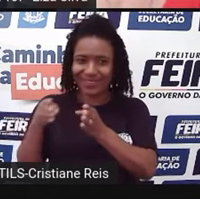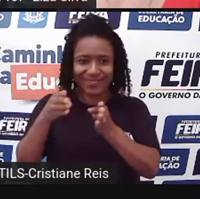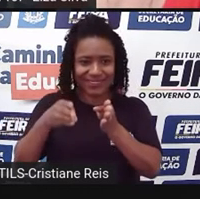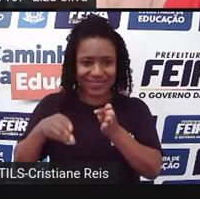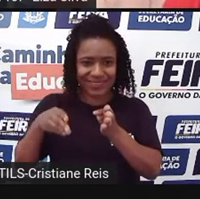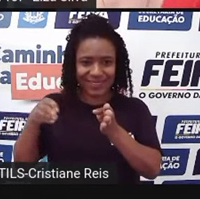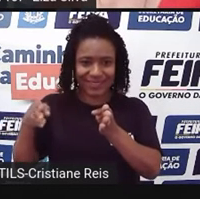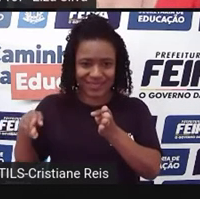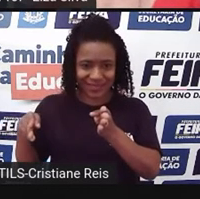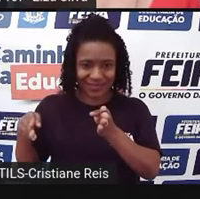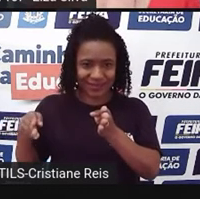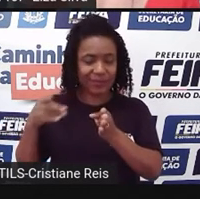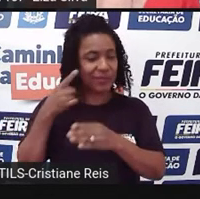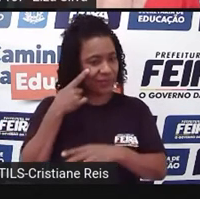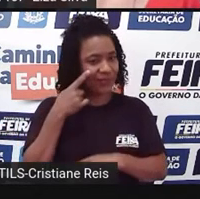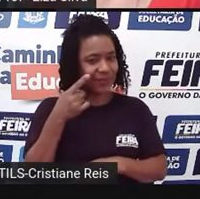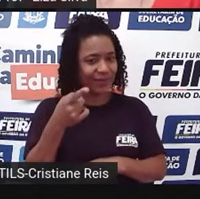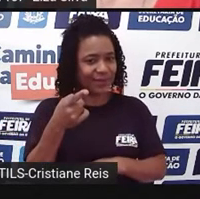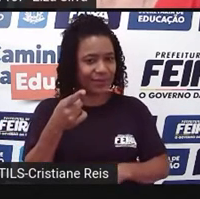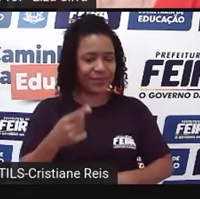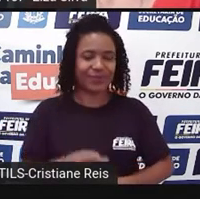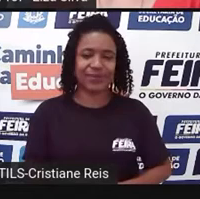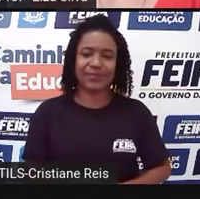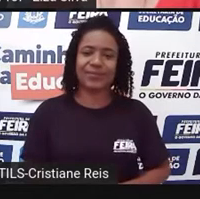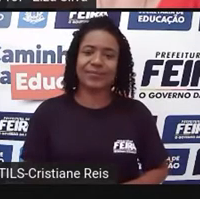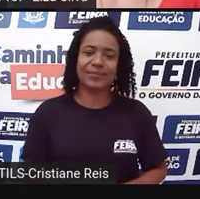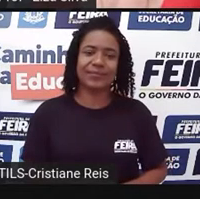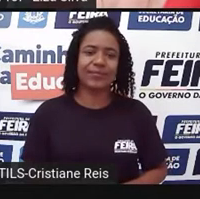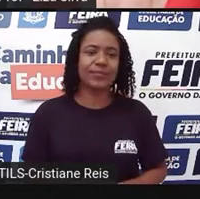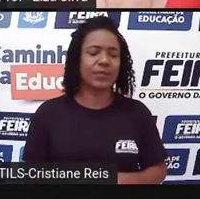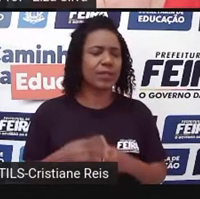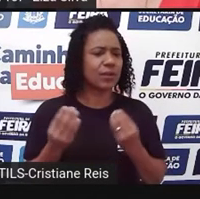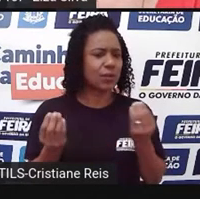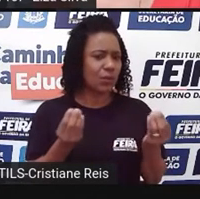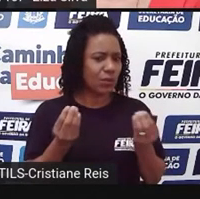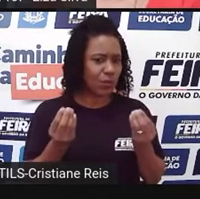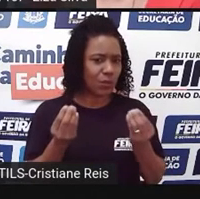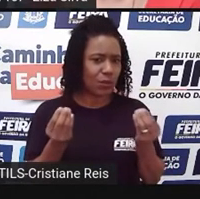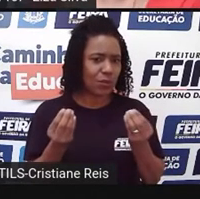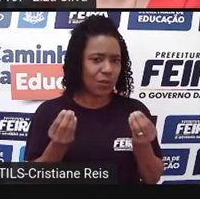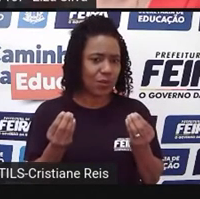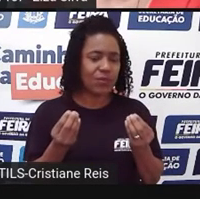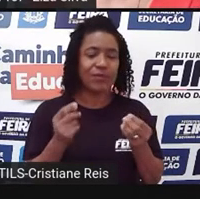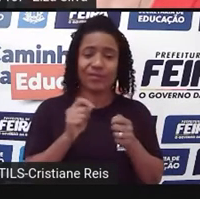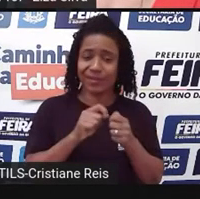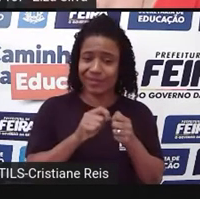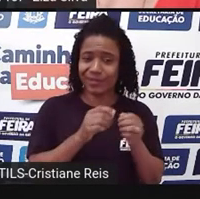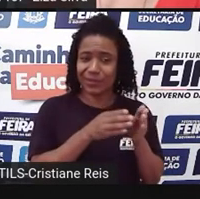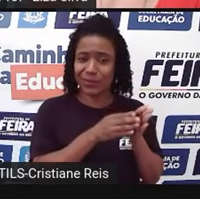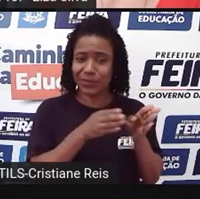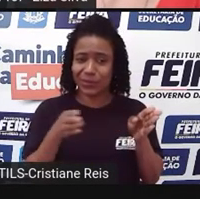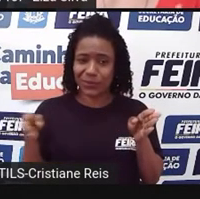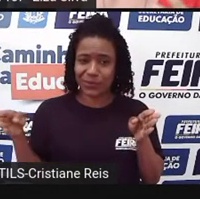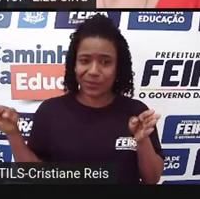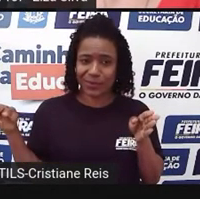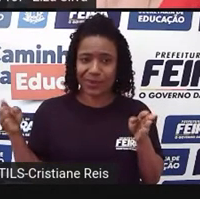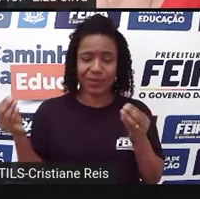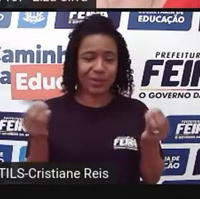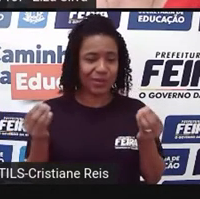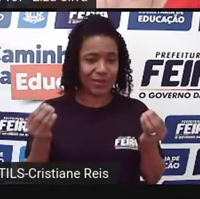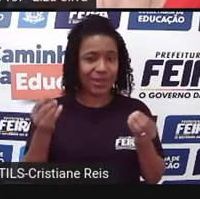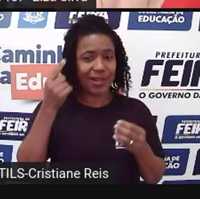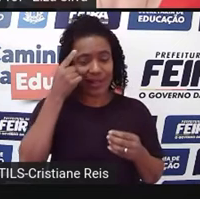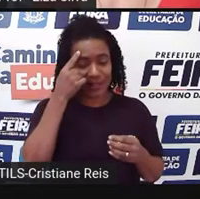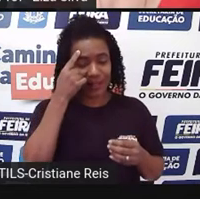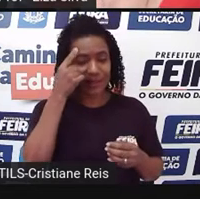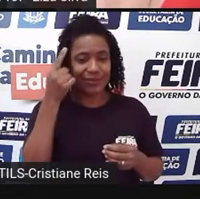dentes leads que eu vamos lá e para construirmos a nossa time Line a gente precisa relembrar